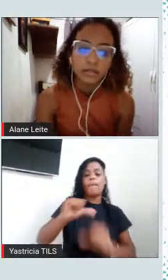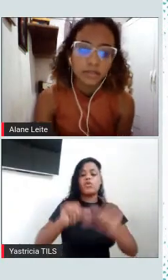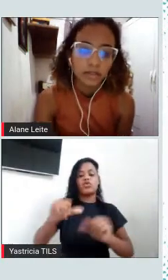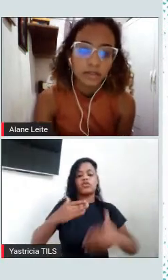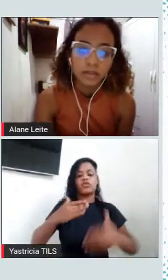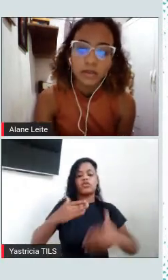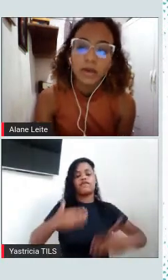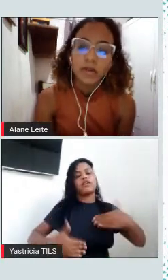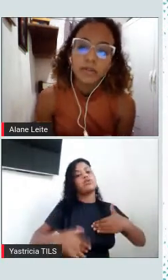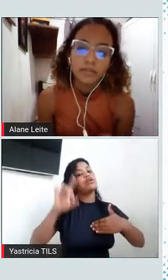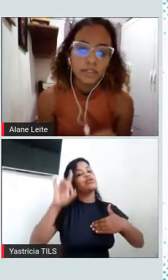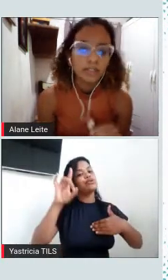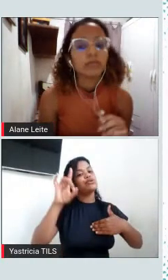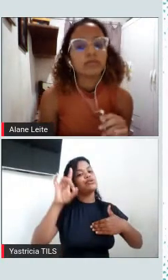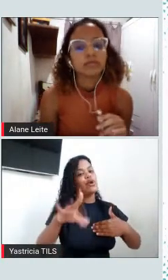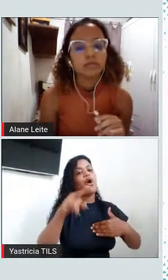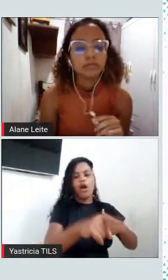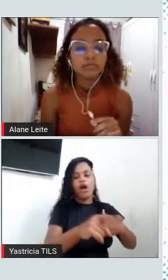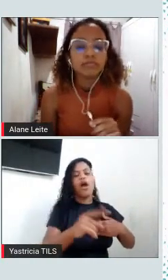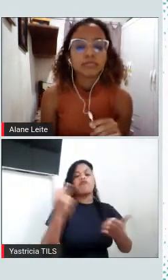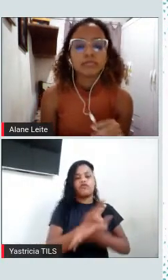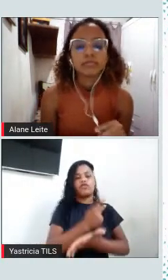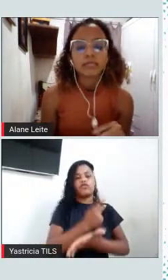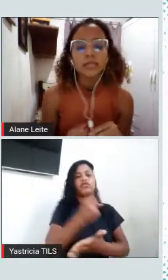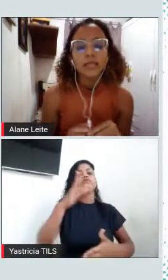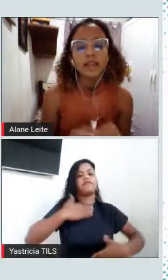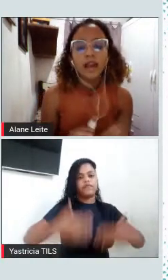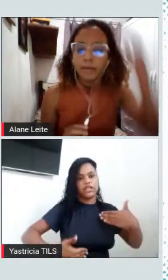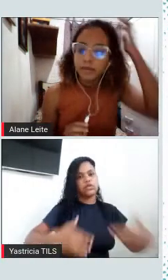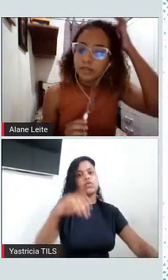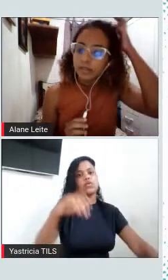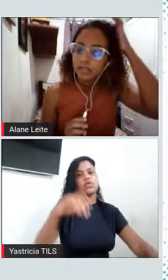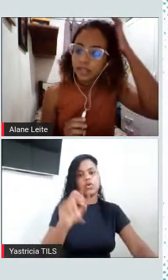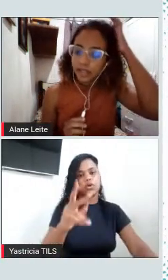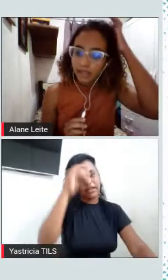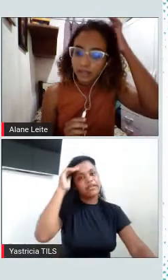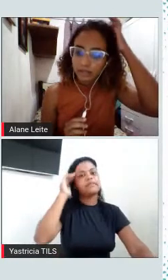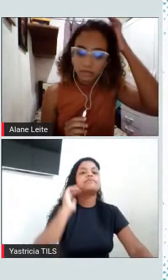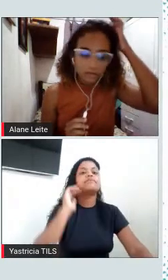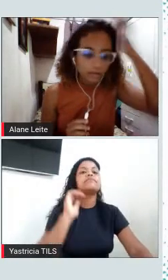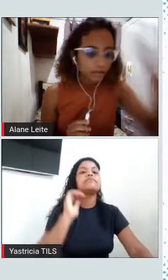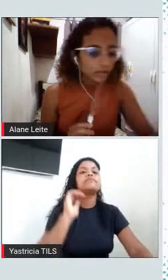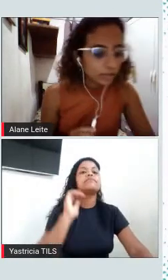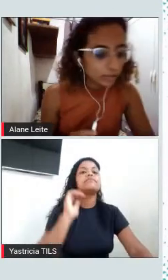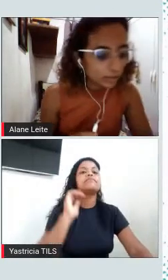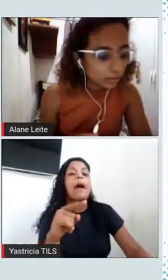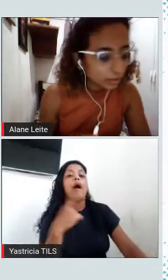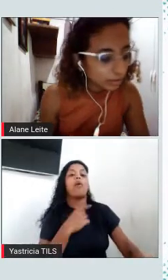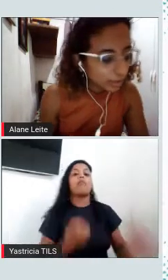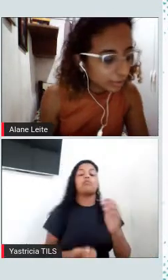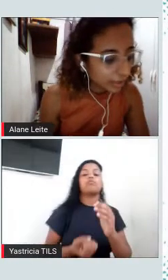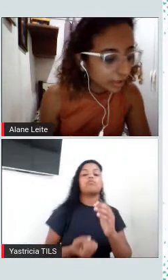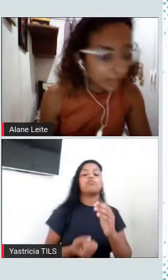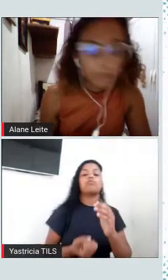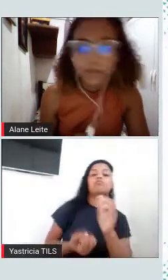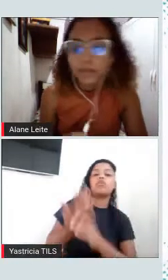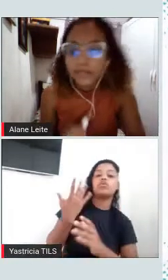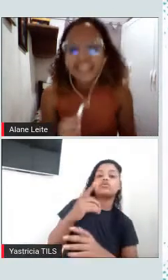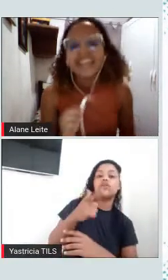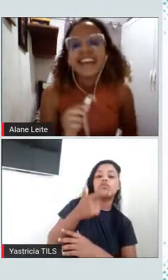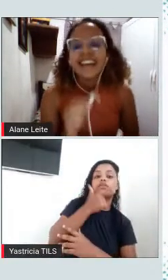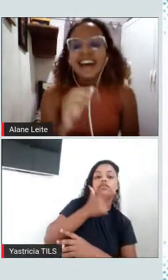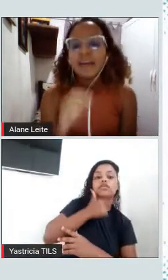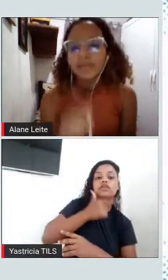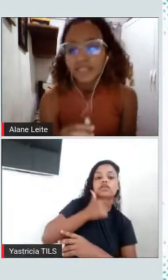física, vai ser um fenômeno físico. A produção de queijo, eu não sei nem se eu tenho tempo ainda, tenho